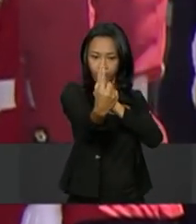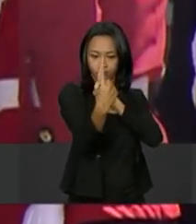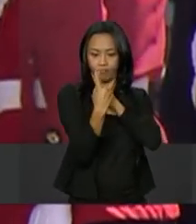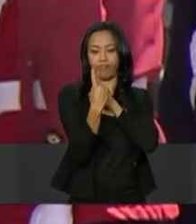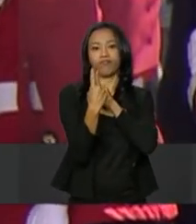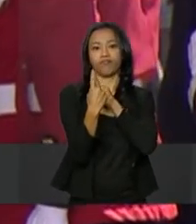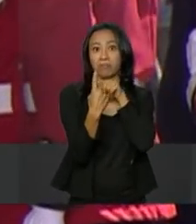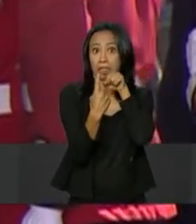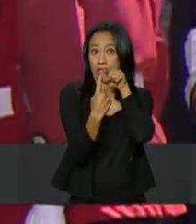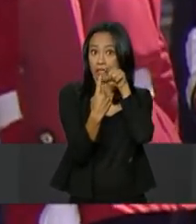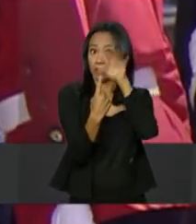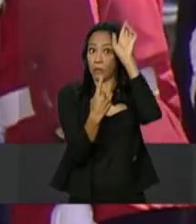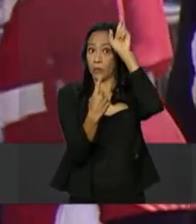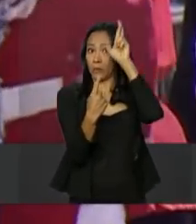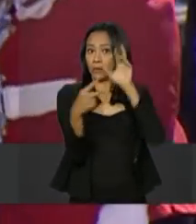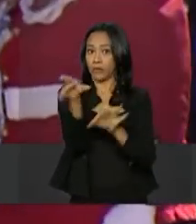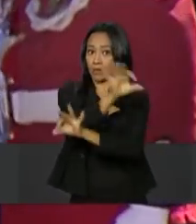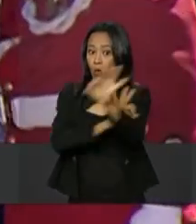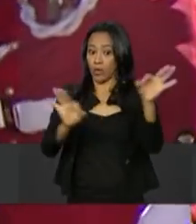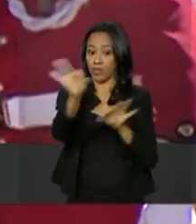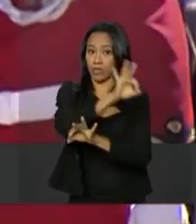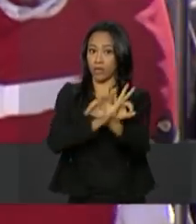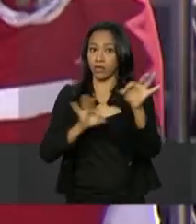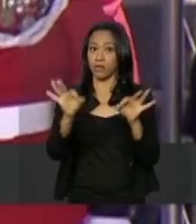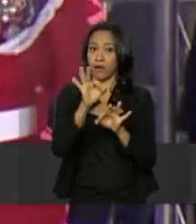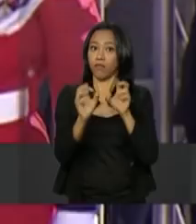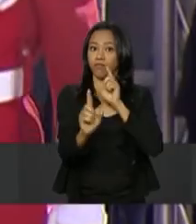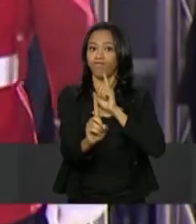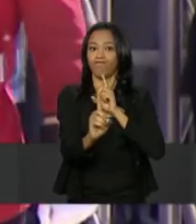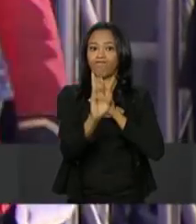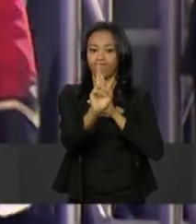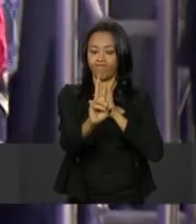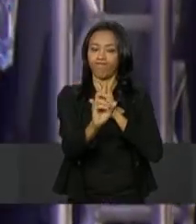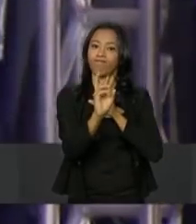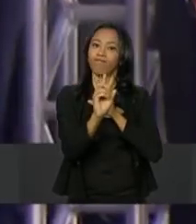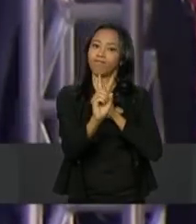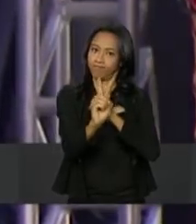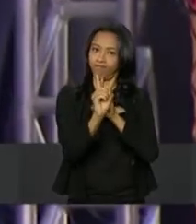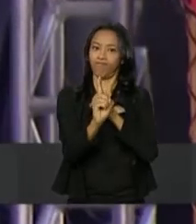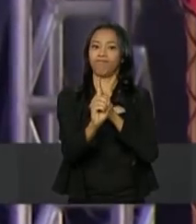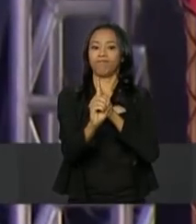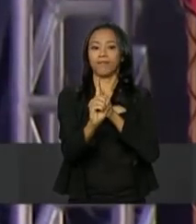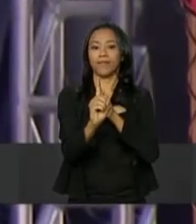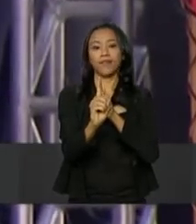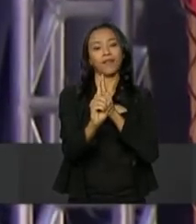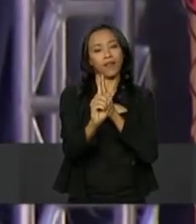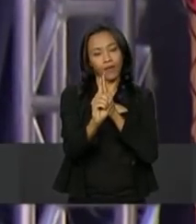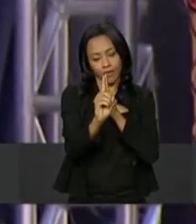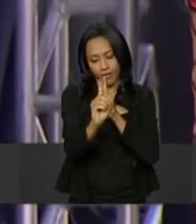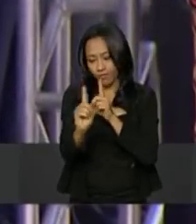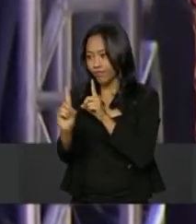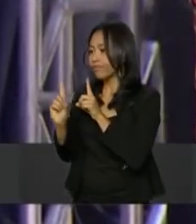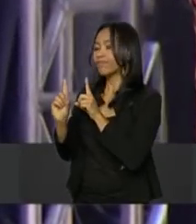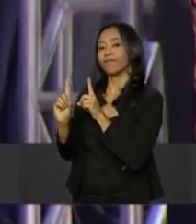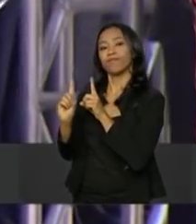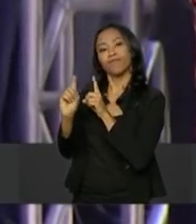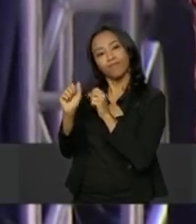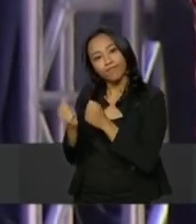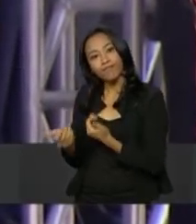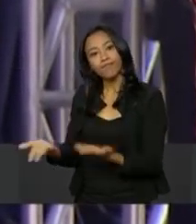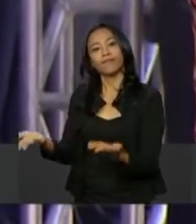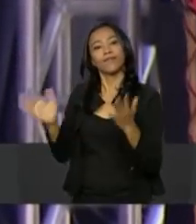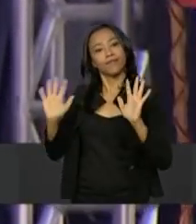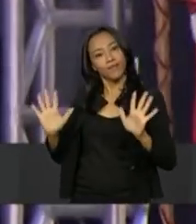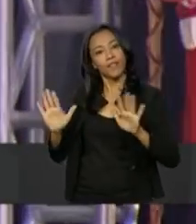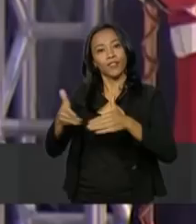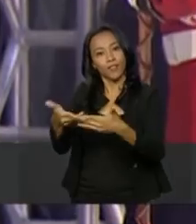a autoridade que preside a cerimônia, dando pronto da sua apresentação, e vai se despedir com o som